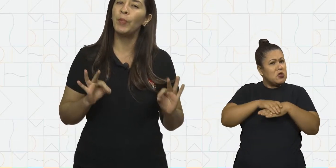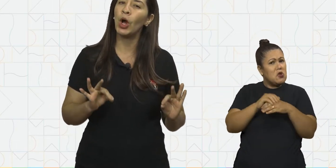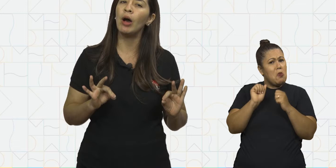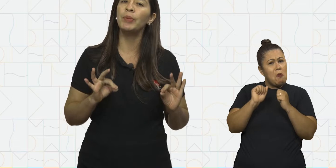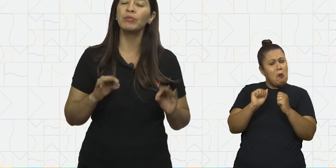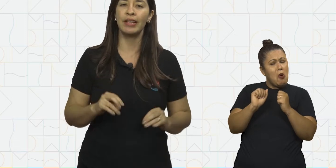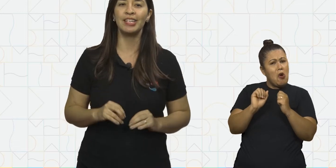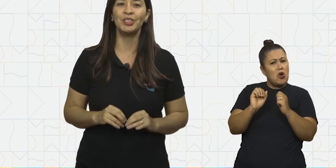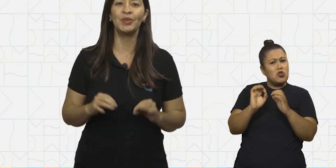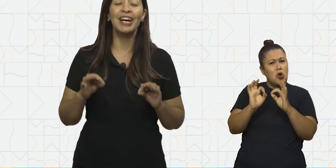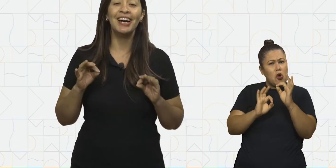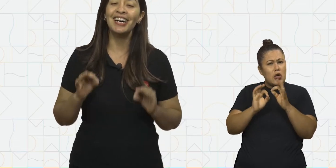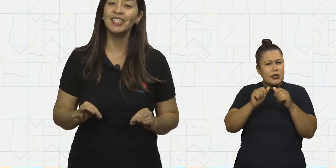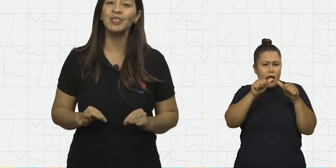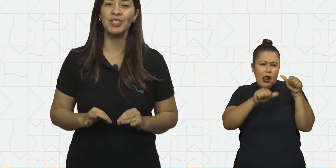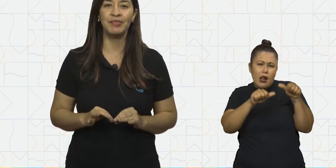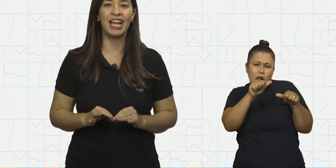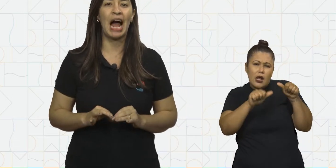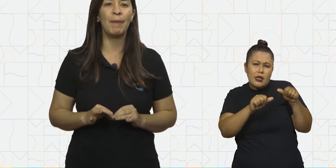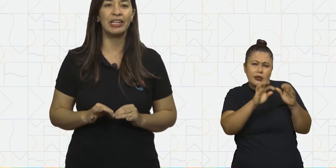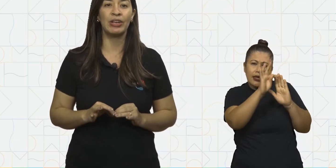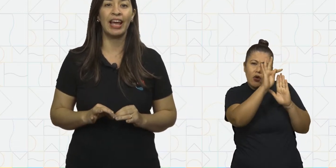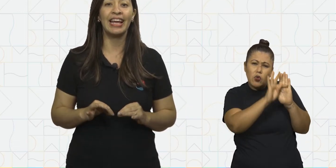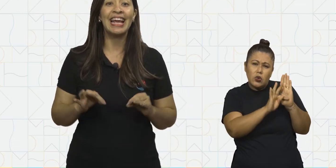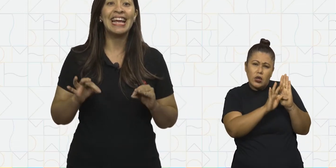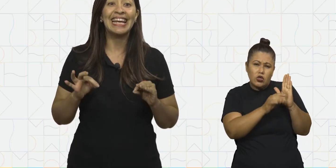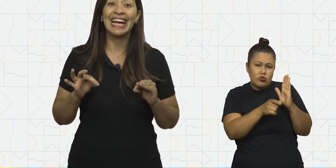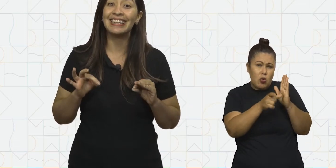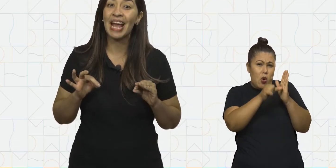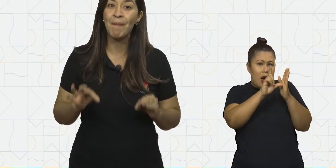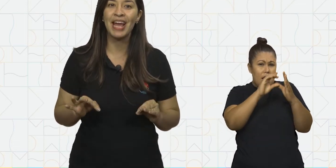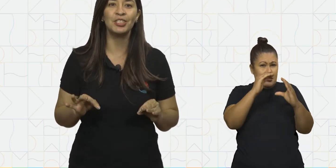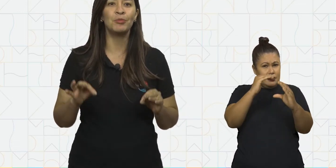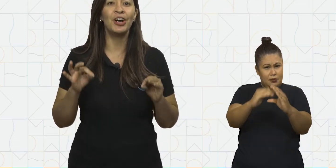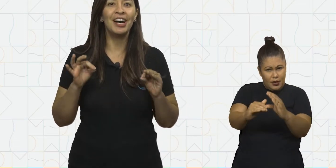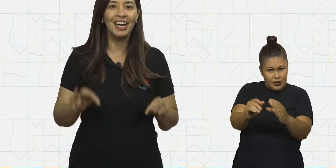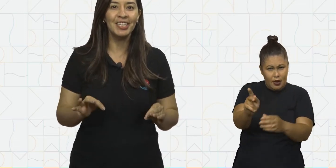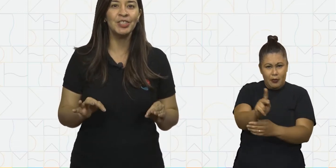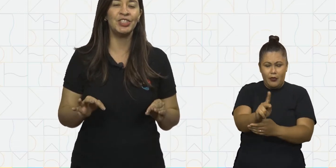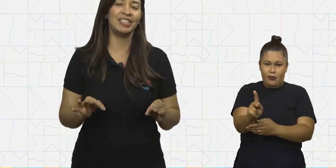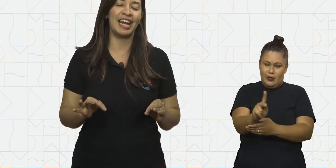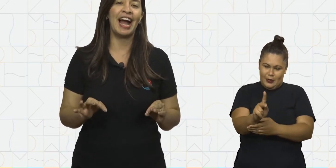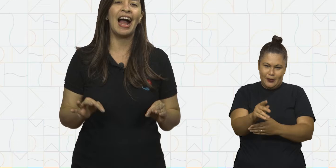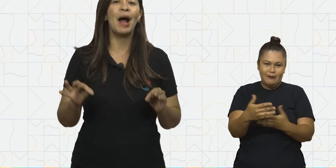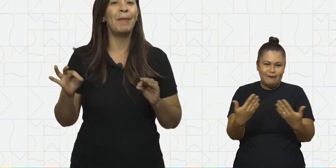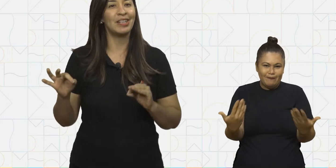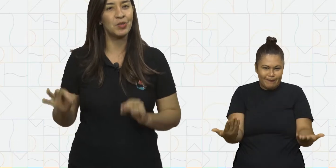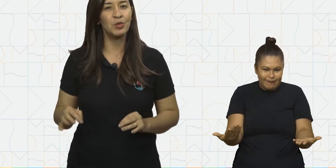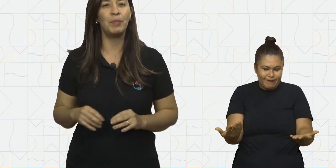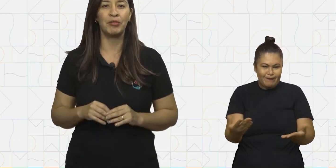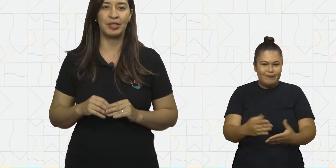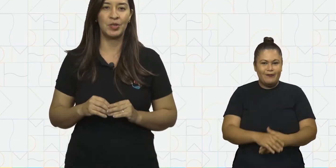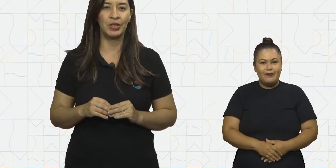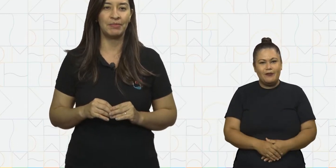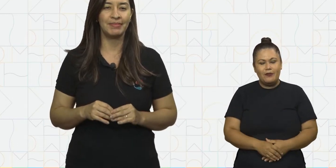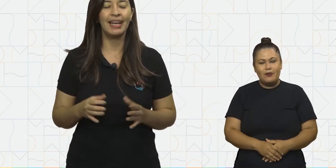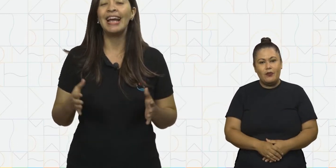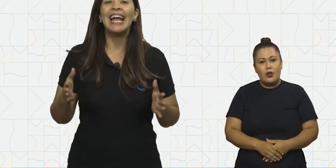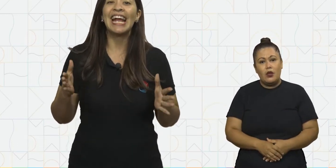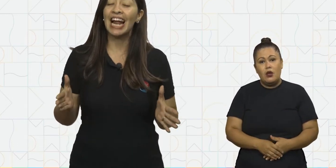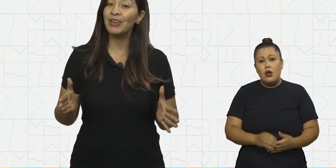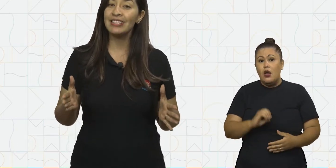seu próprio texto antes de enviar para alguém e até mesmo antes de entregar para sua